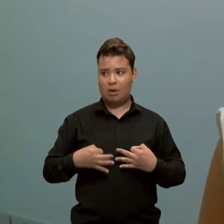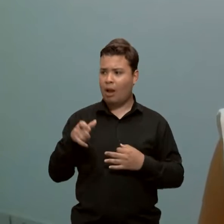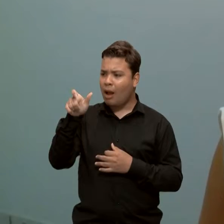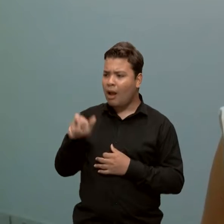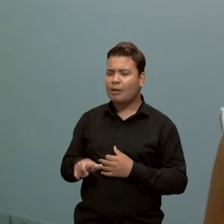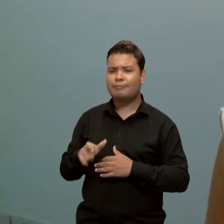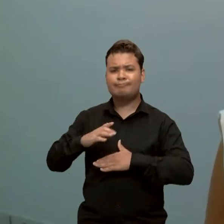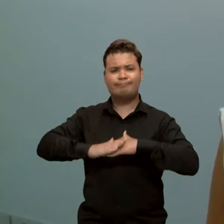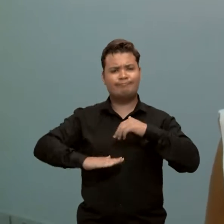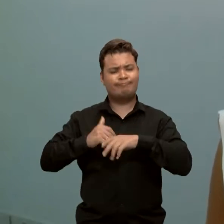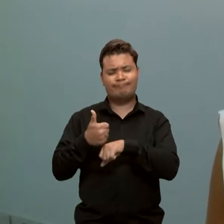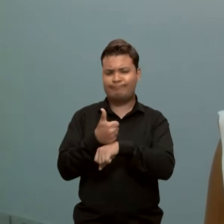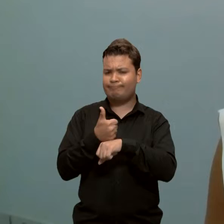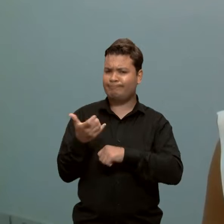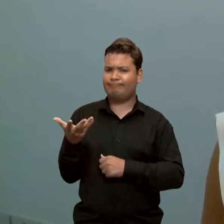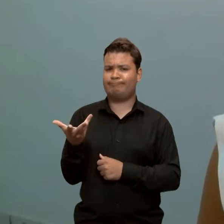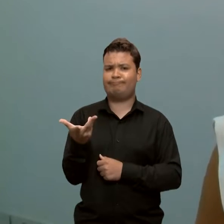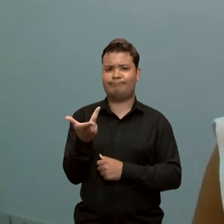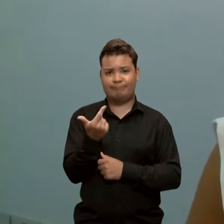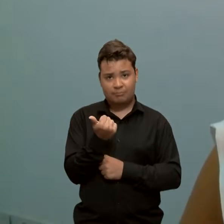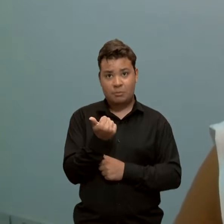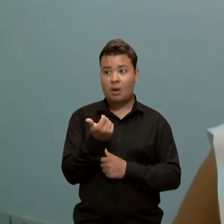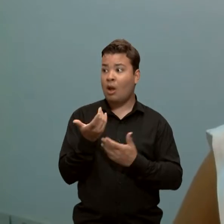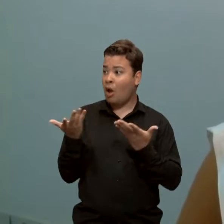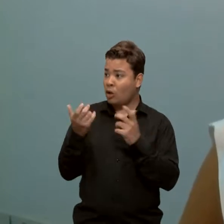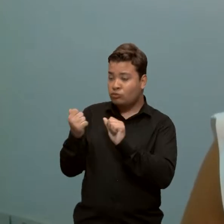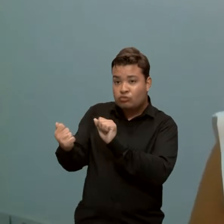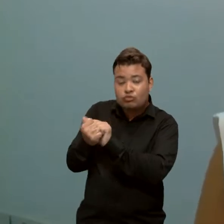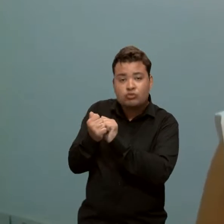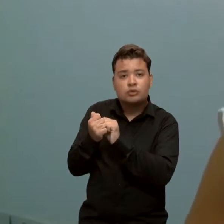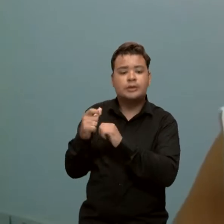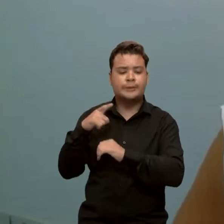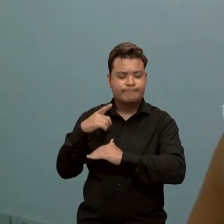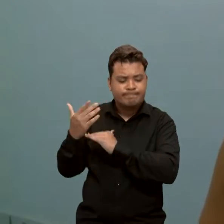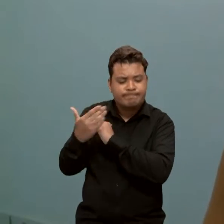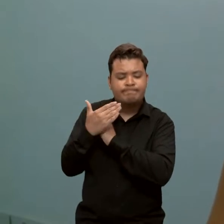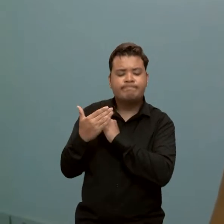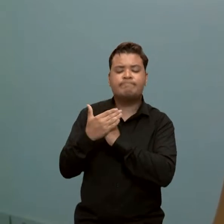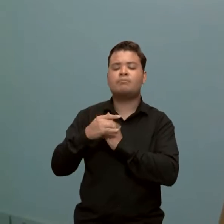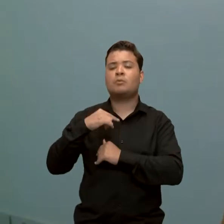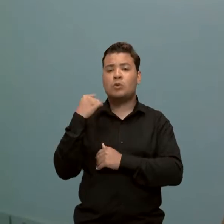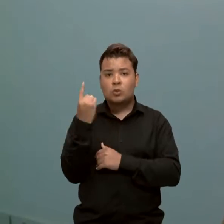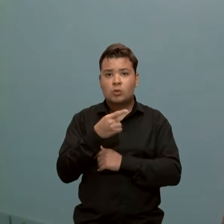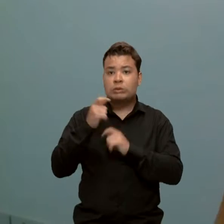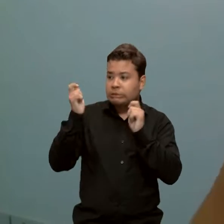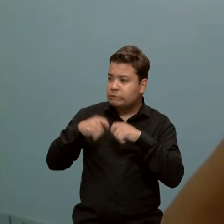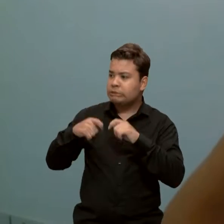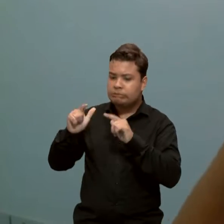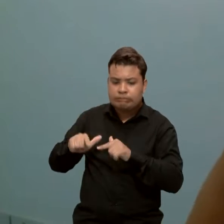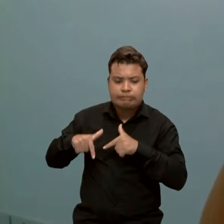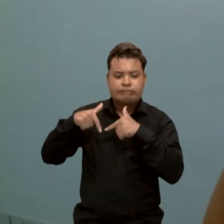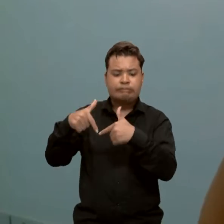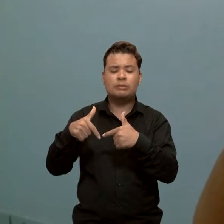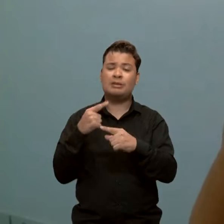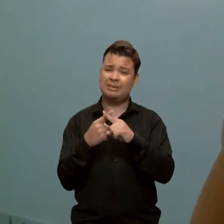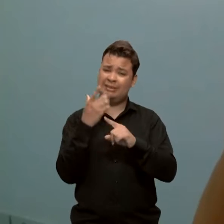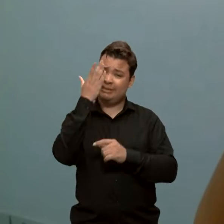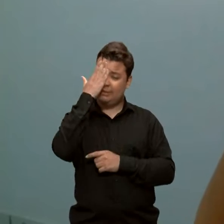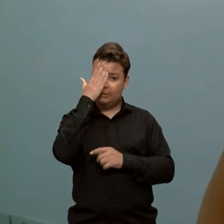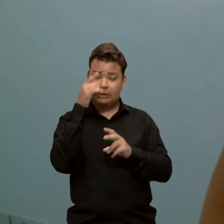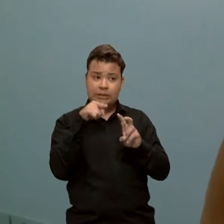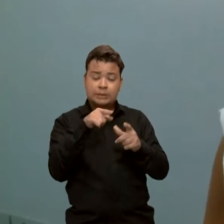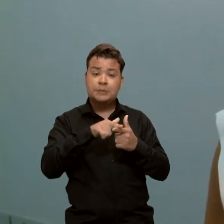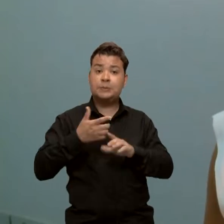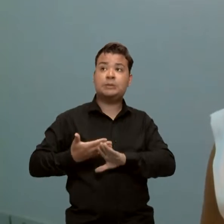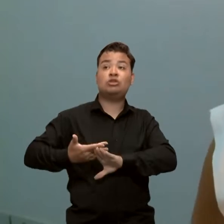Andréa Leão, que está aí conosco, nos ajudando aí nessa enfrentar essa questão antiga das casas